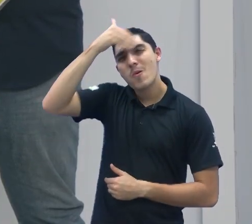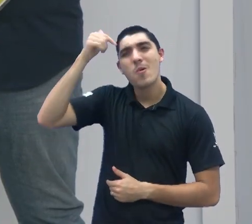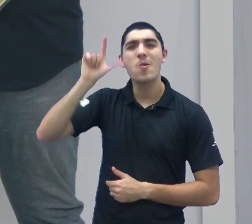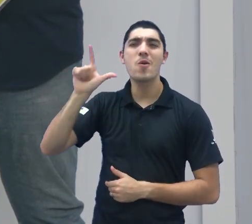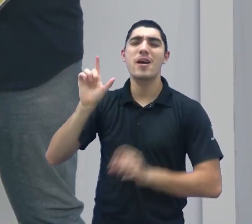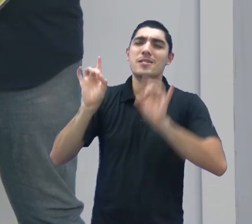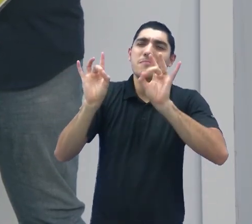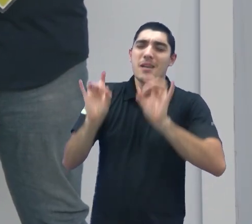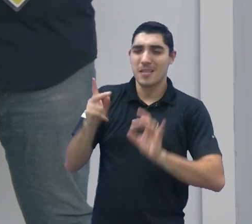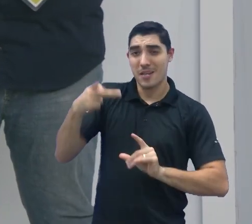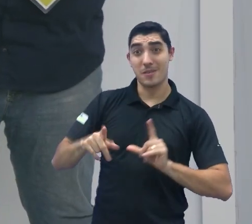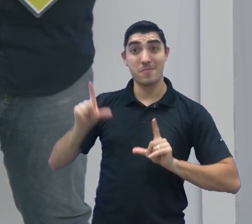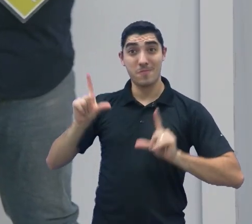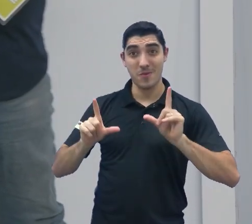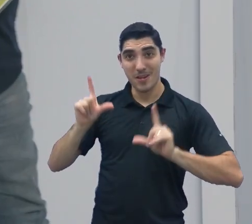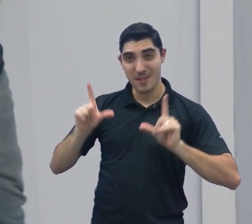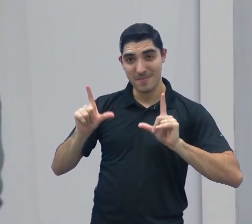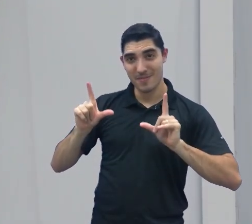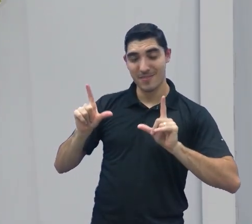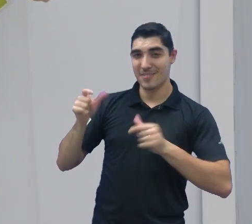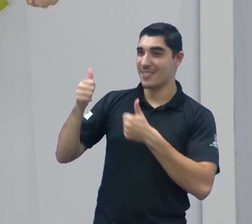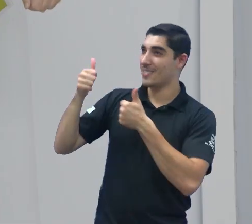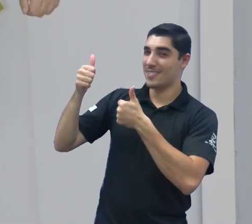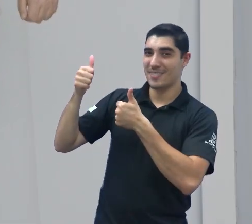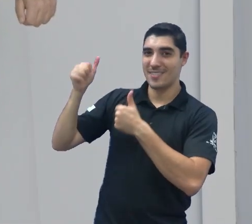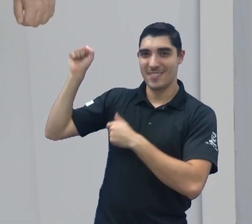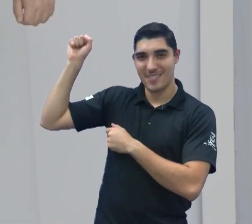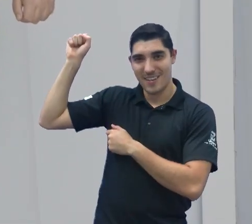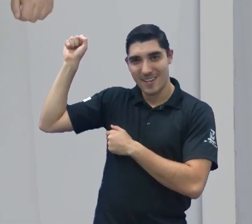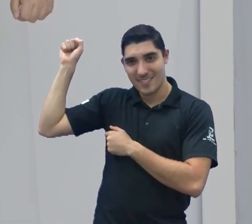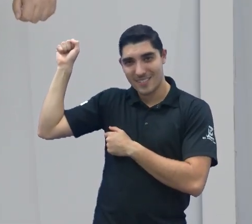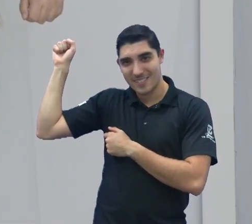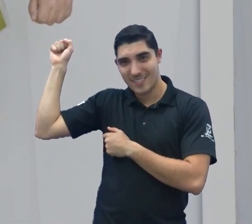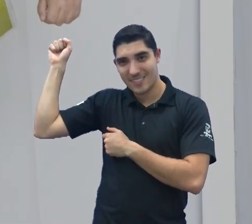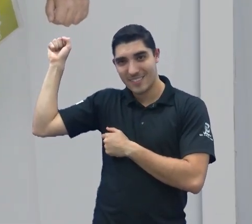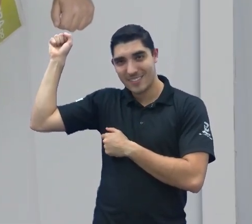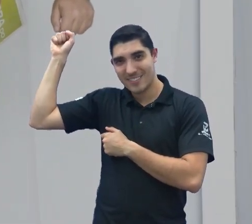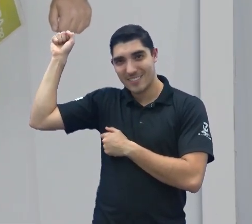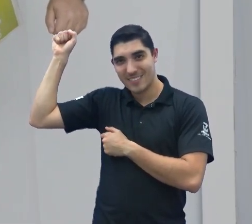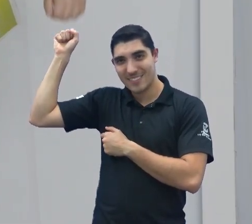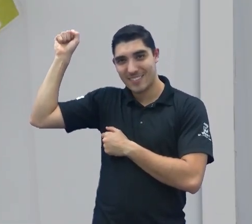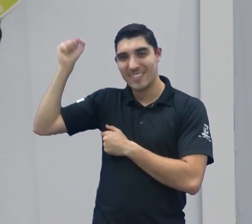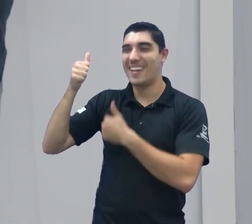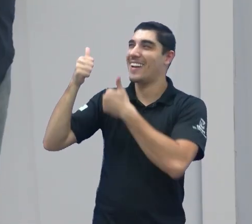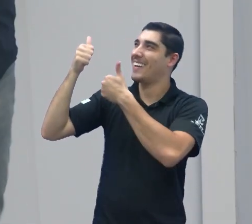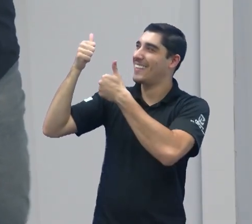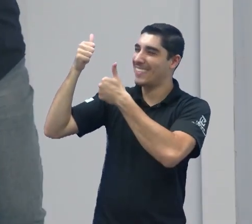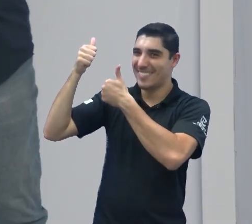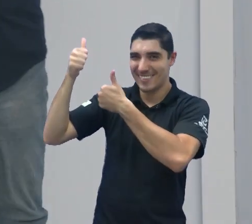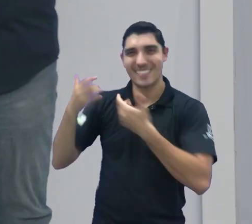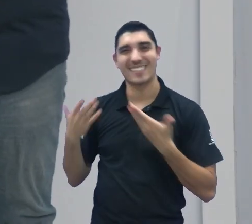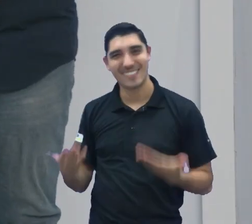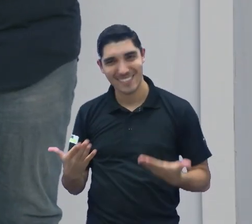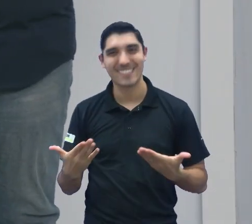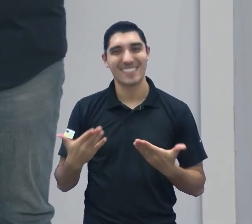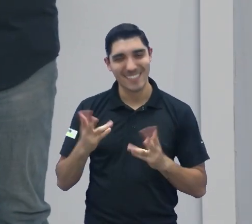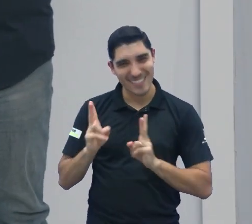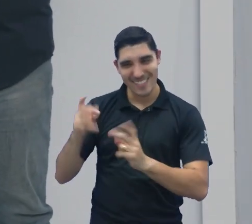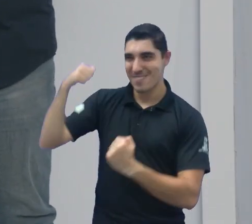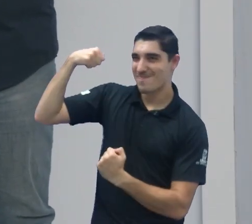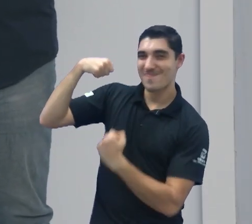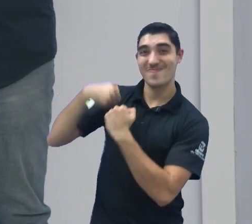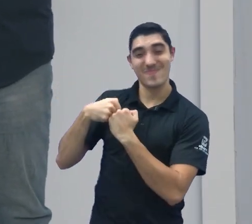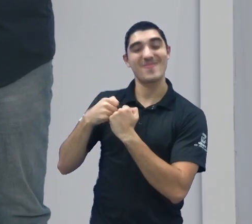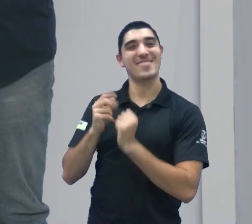o mascotinho aqui do nosso Hora do Esporte. Luizão, hoje é diferente aqui, é mais curtinho aqui. Vamos lá naquele nosso soquinho. Cadê? Aê! O nosso soquinho maroto de